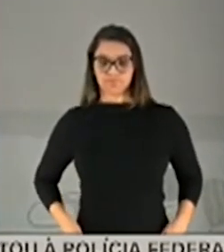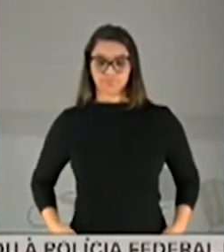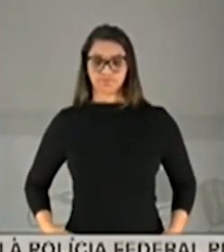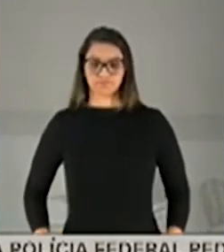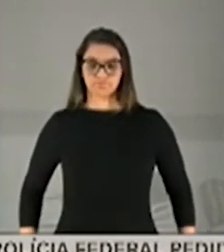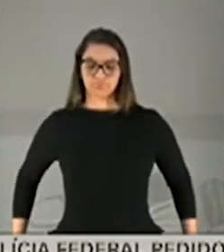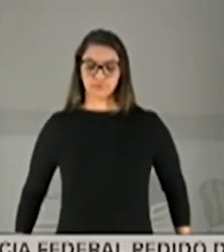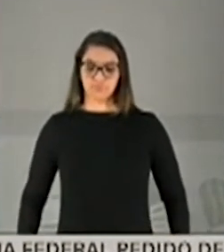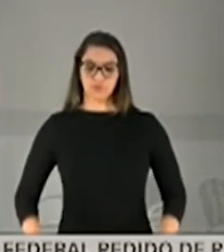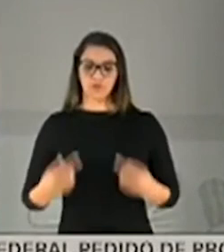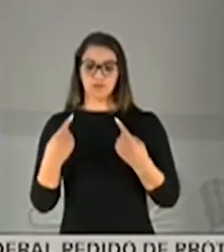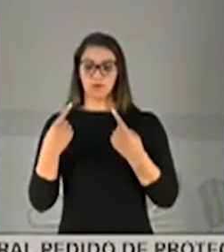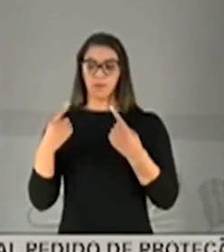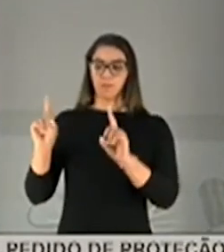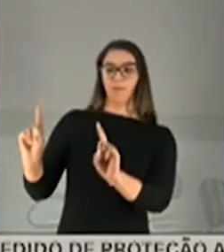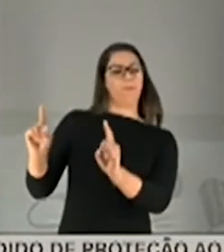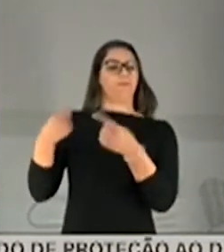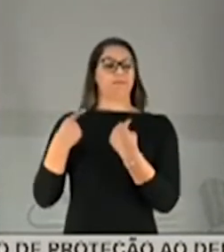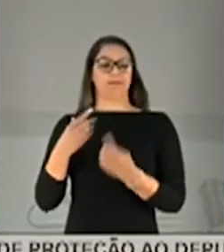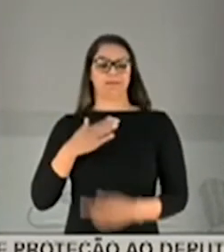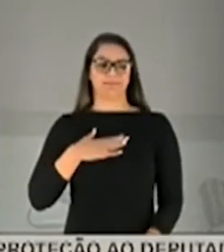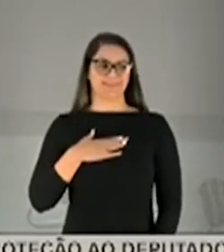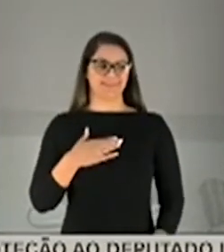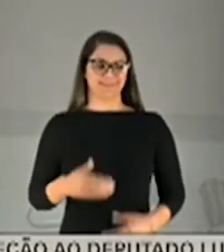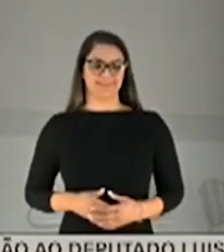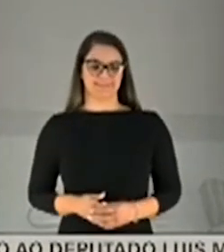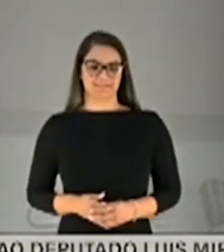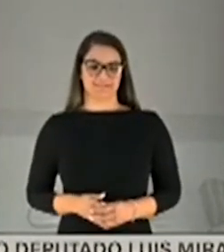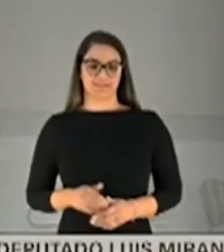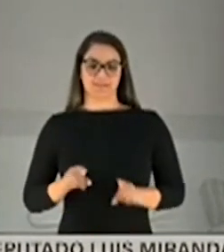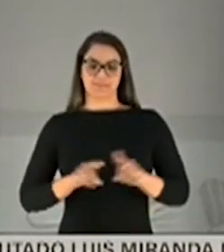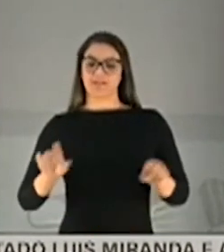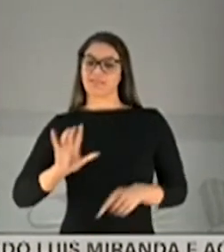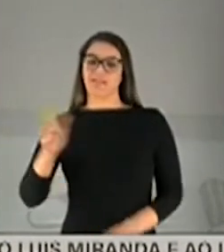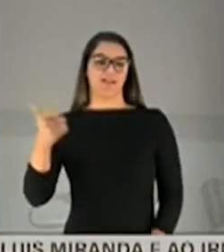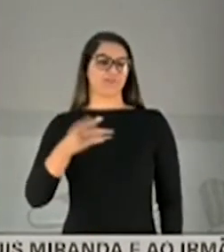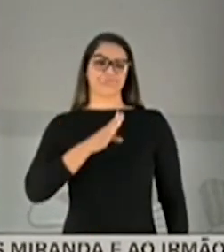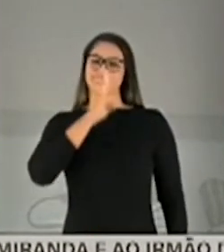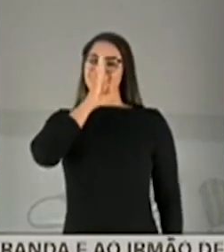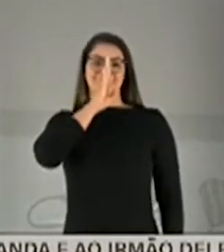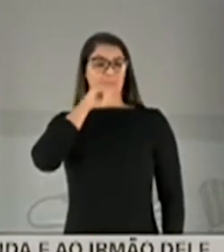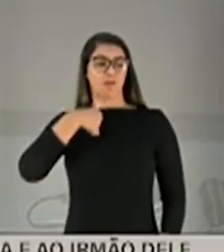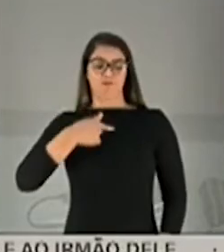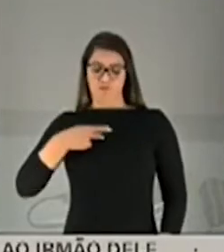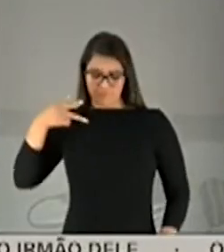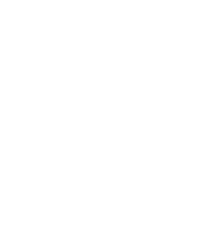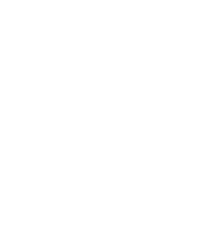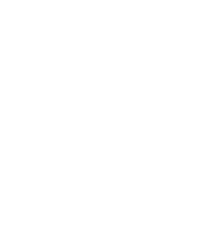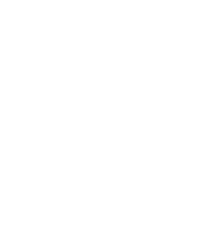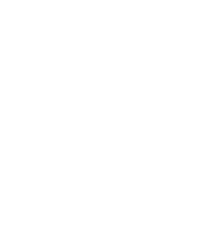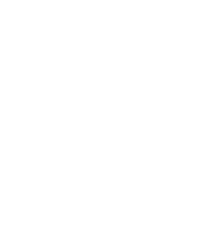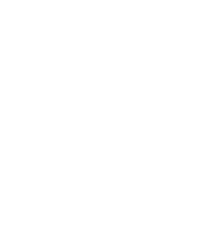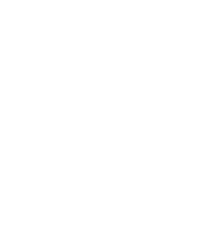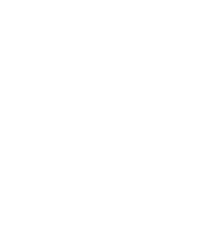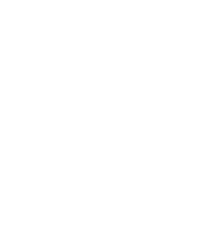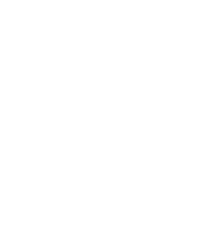um ataque contra mim diretamente, mas obviamente que isso não vai silenciar. Eu vou vir aqui, vou emitir minha opinião científica.